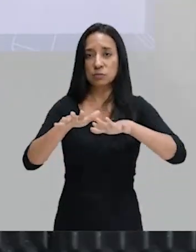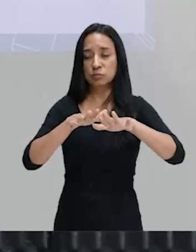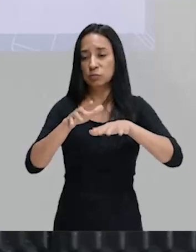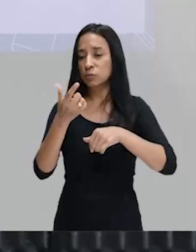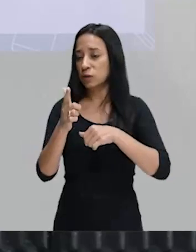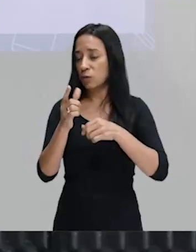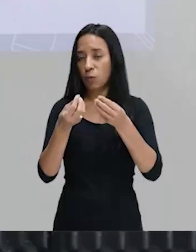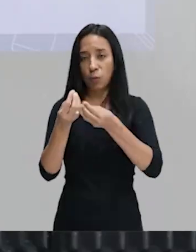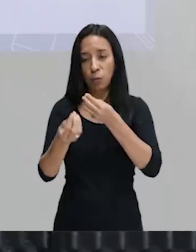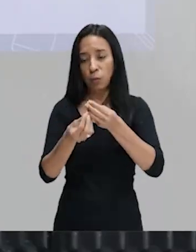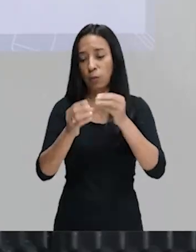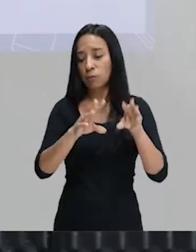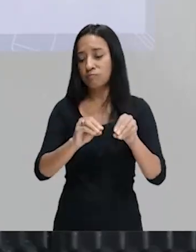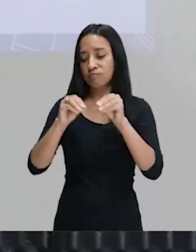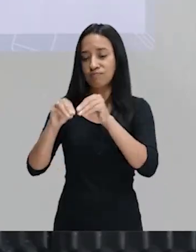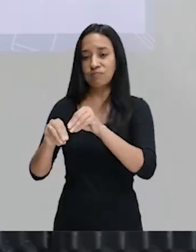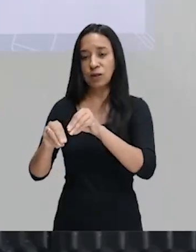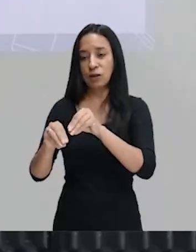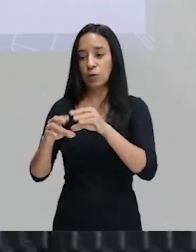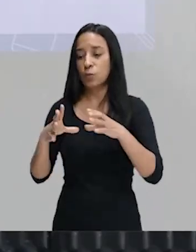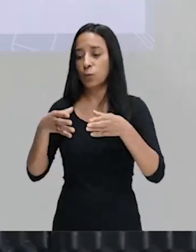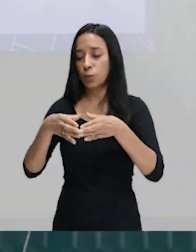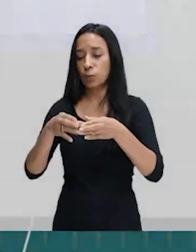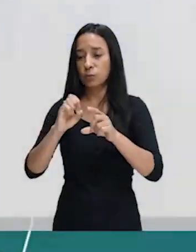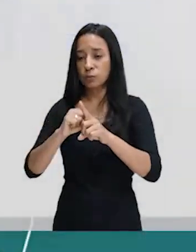condição social, daquele grupo social.